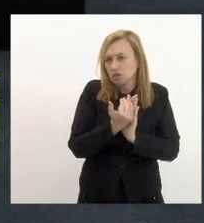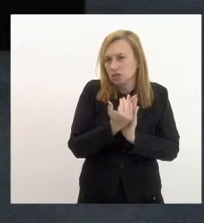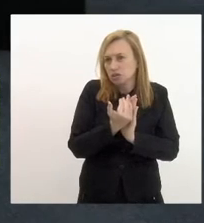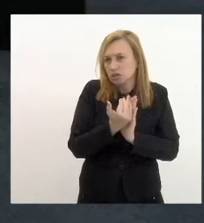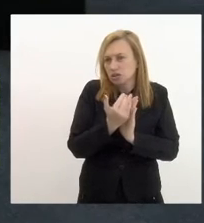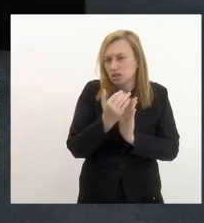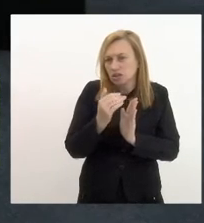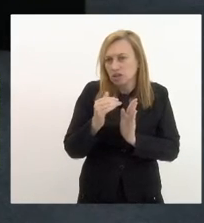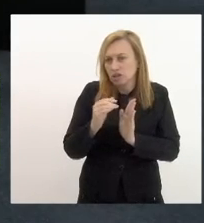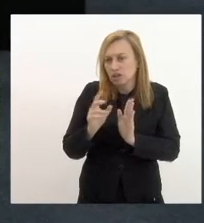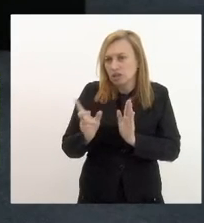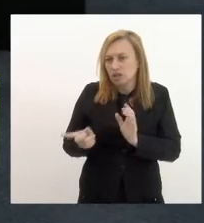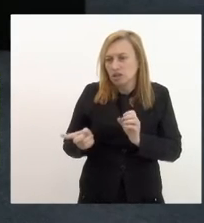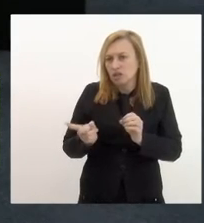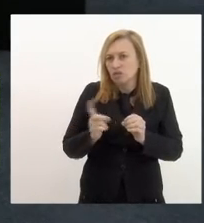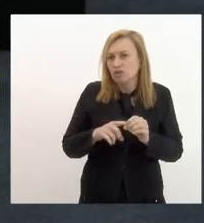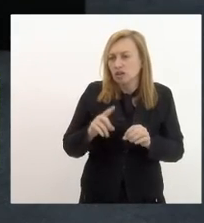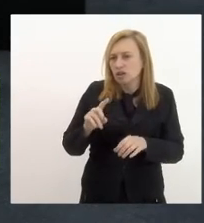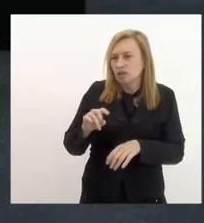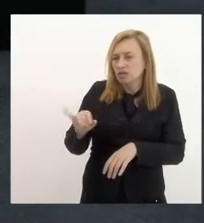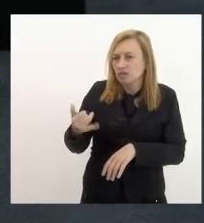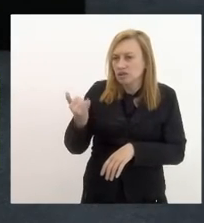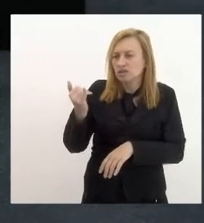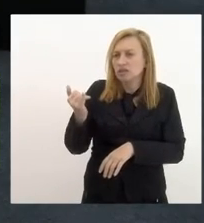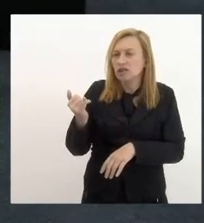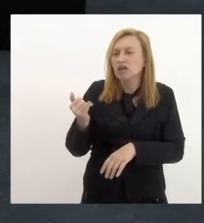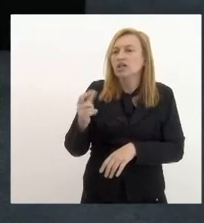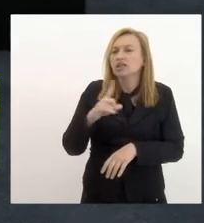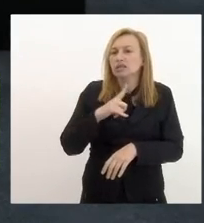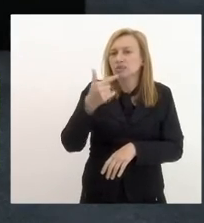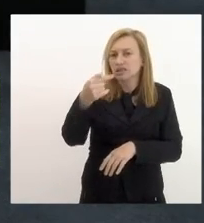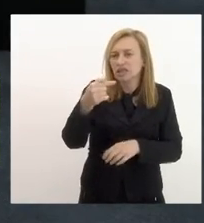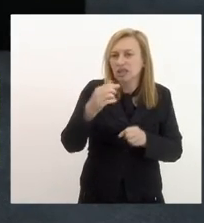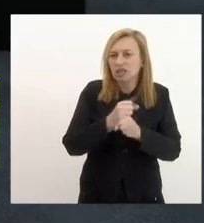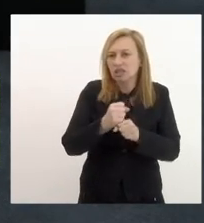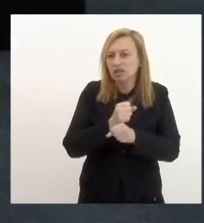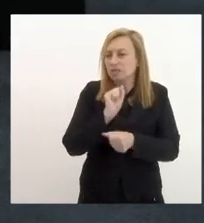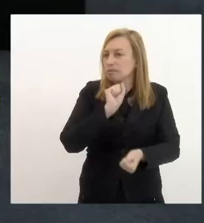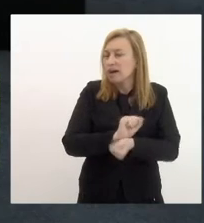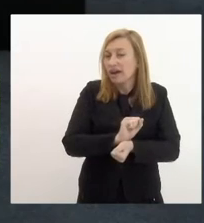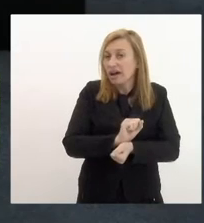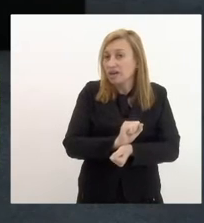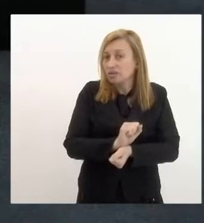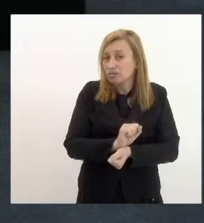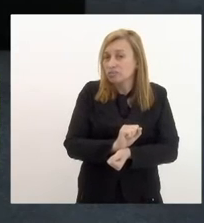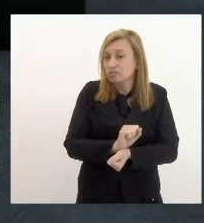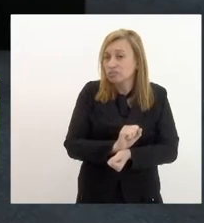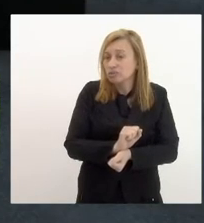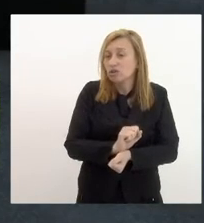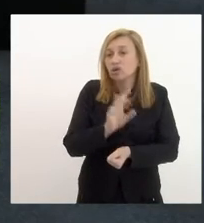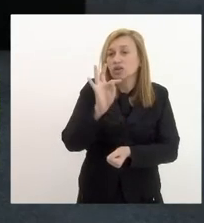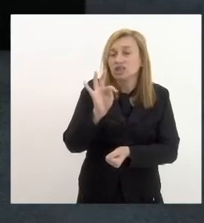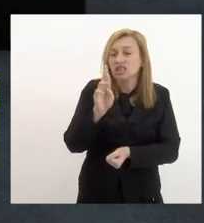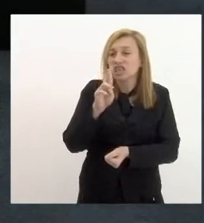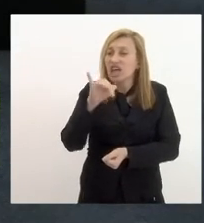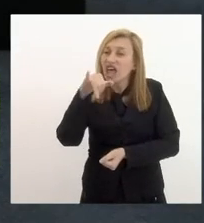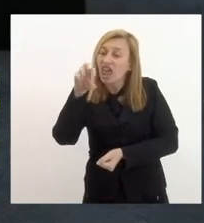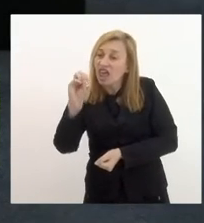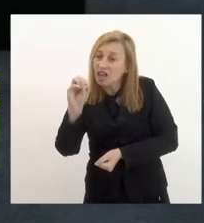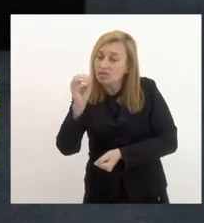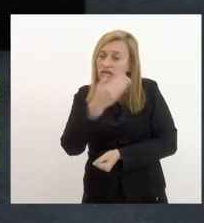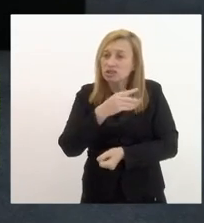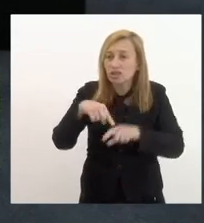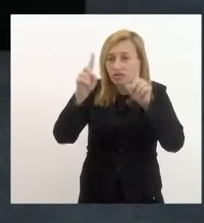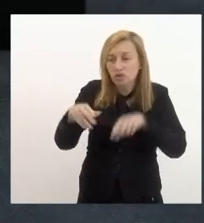reposição inflacionária mas estamos a 7 anos sem reposição inflacionária o triénio do